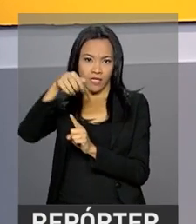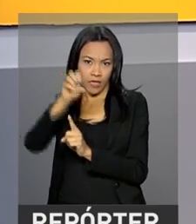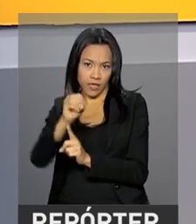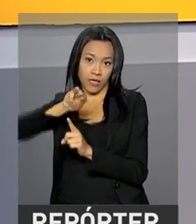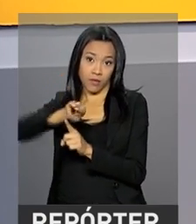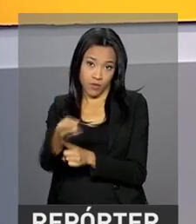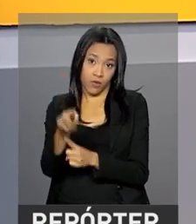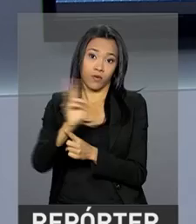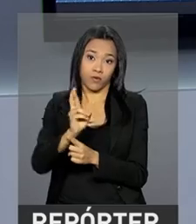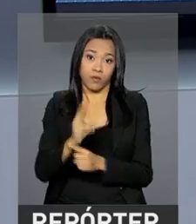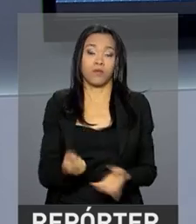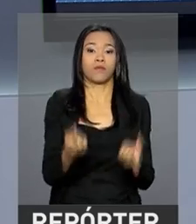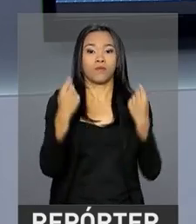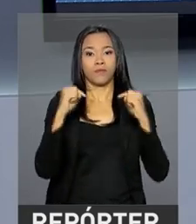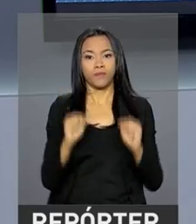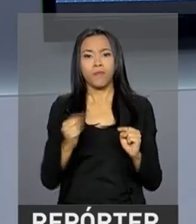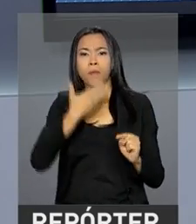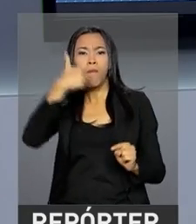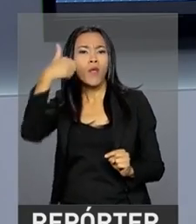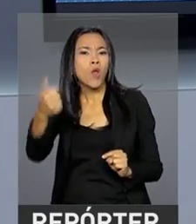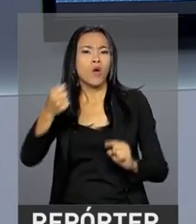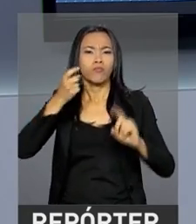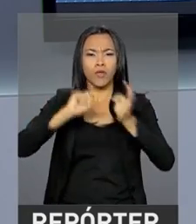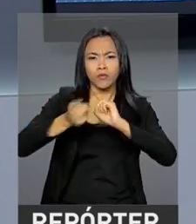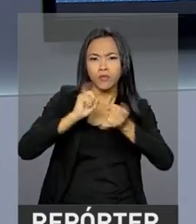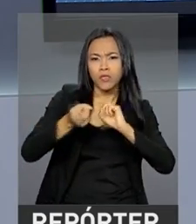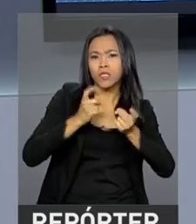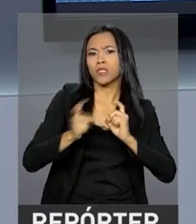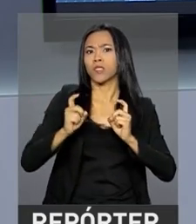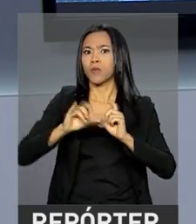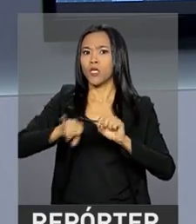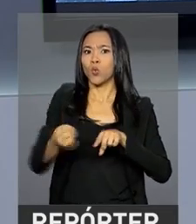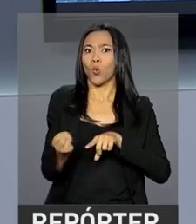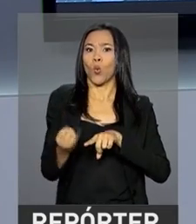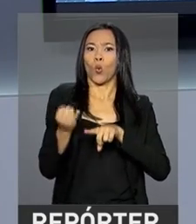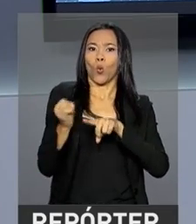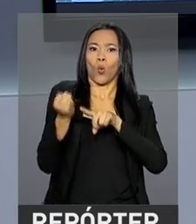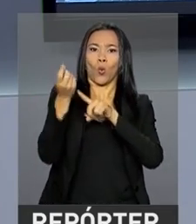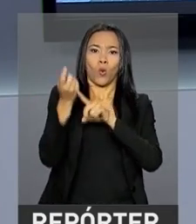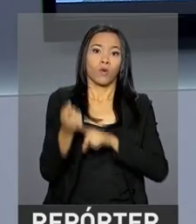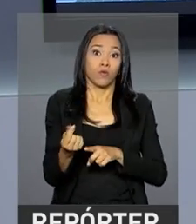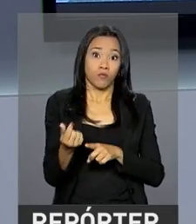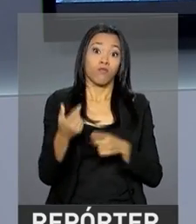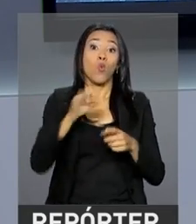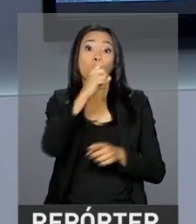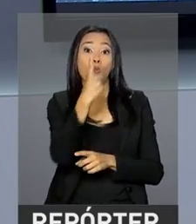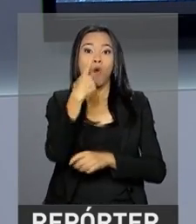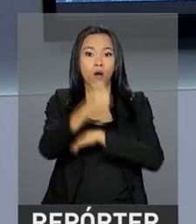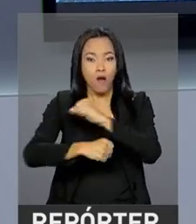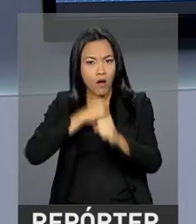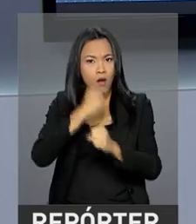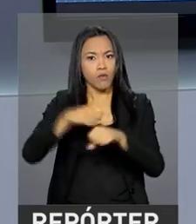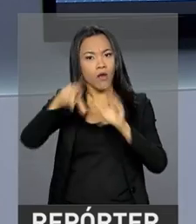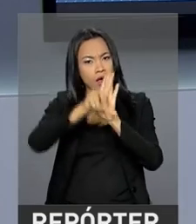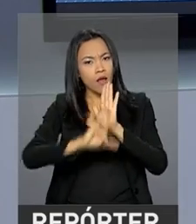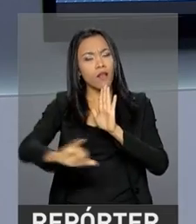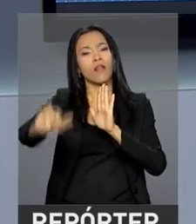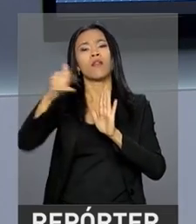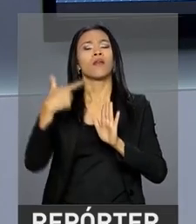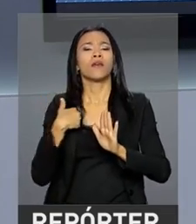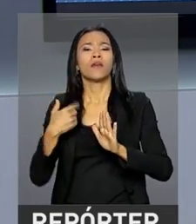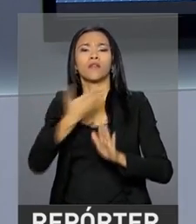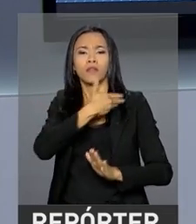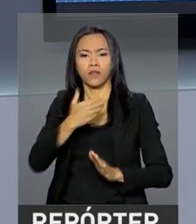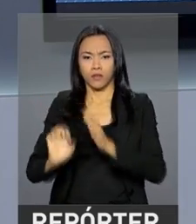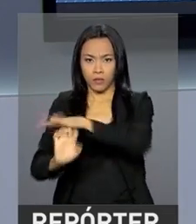milhões deais melhoria na gestão e aumento dos lucros em um ano a lei de responsabilidade das estatais já trouxe